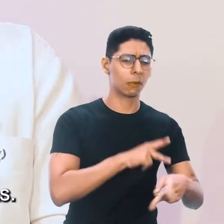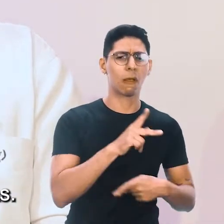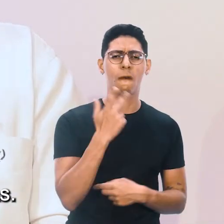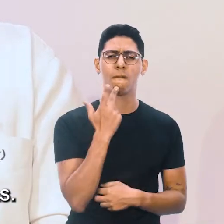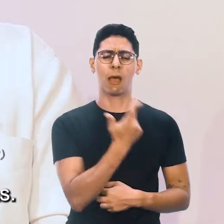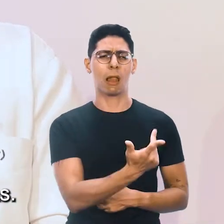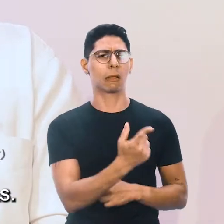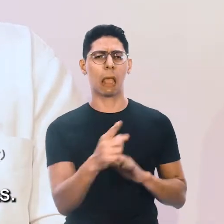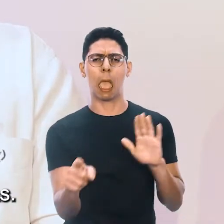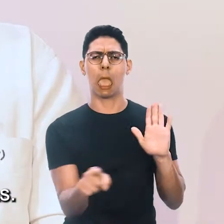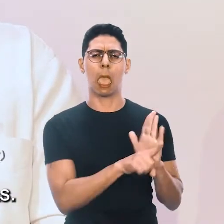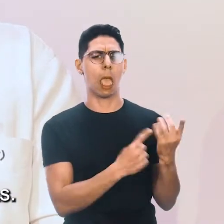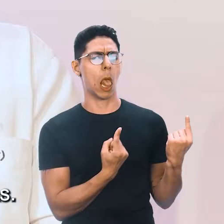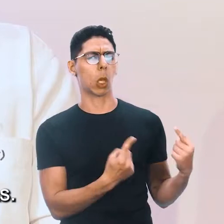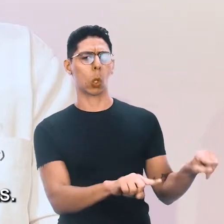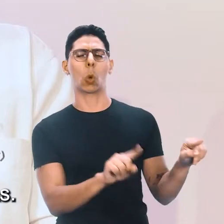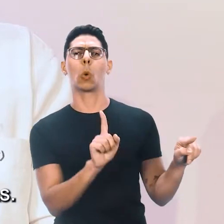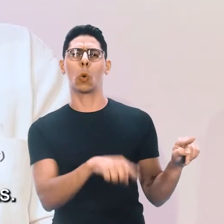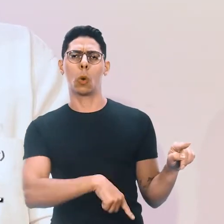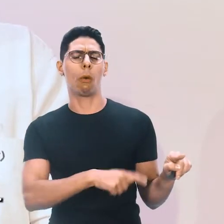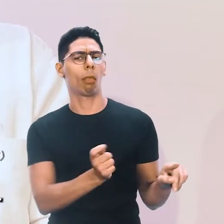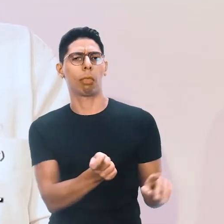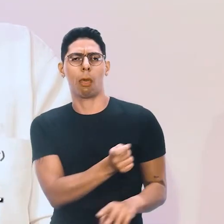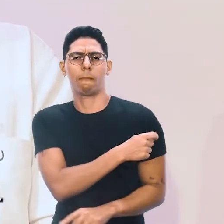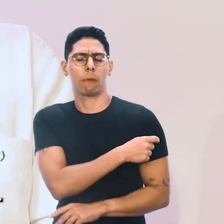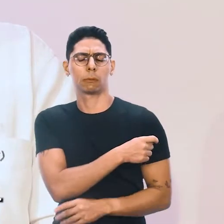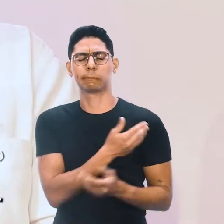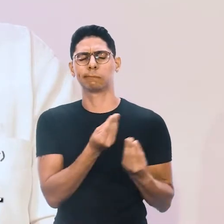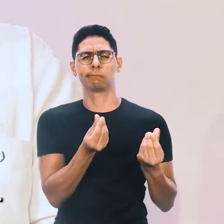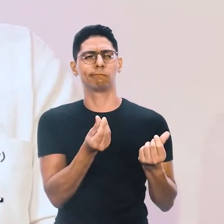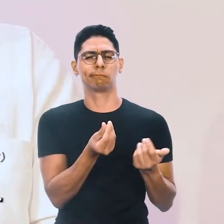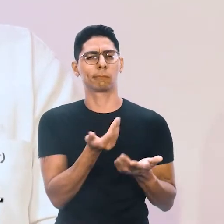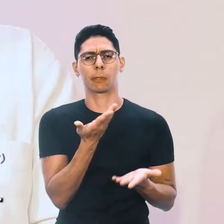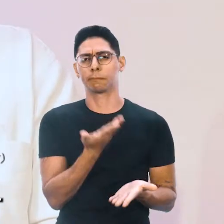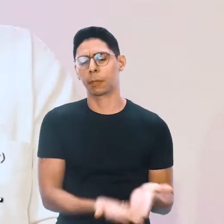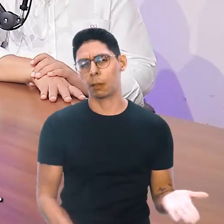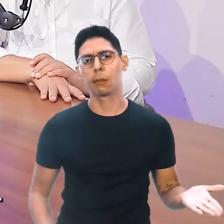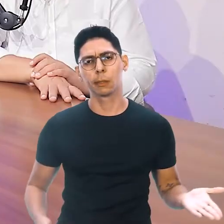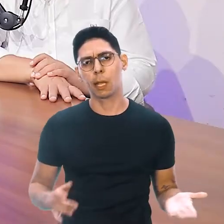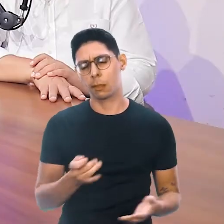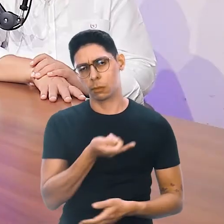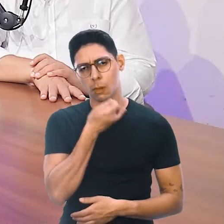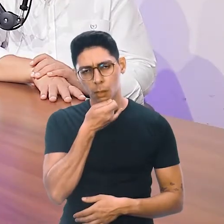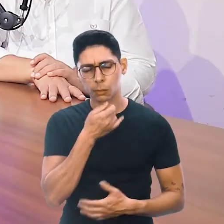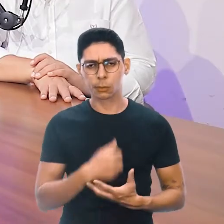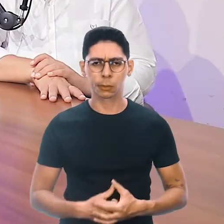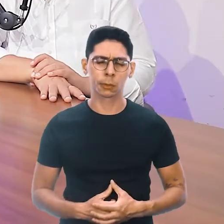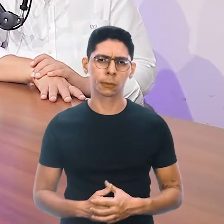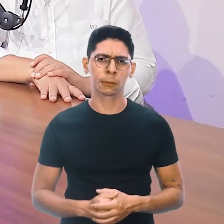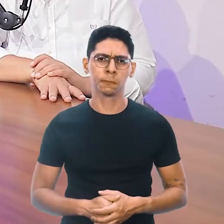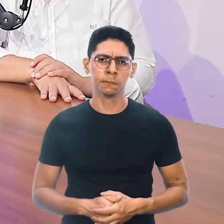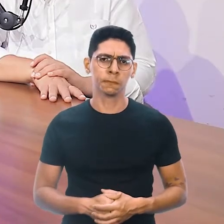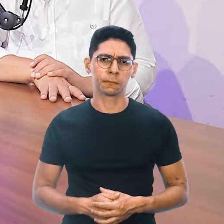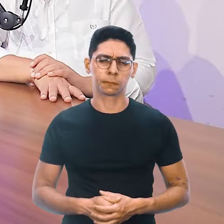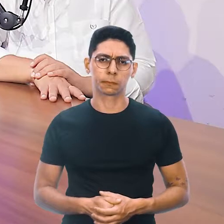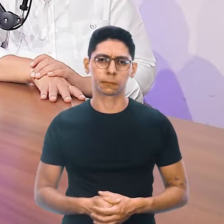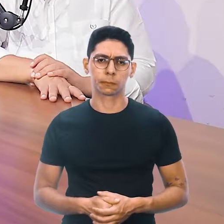a negação da eficácia das vacinas. Uma coisa profundamente lamentável. Exatamente. E